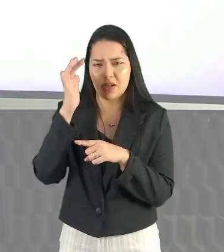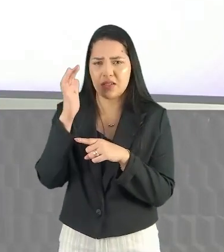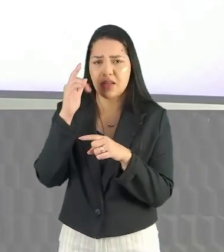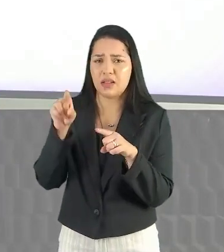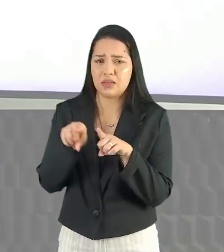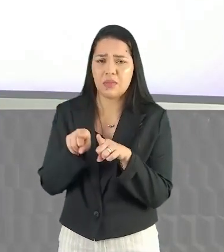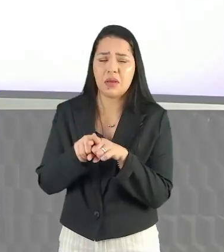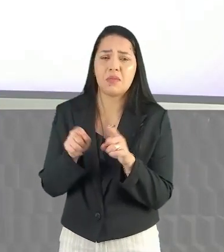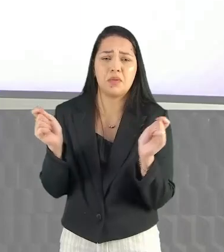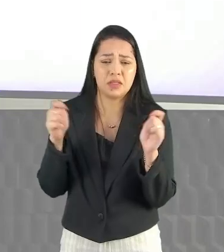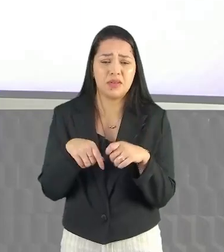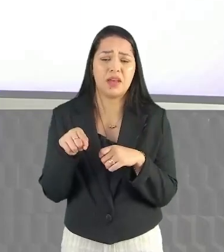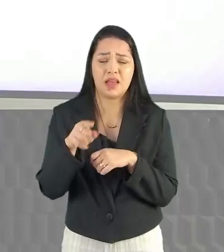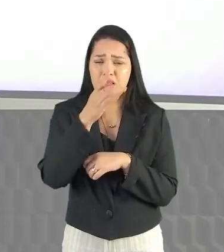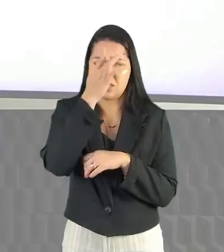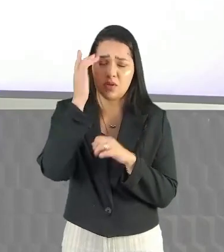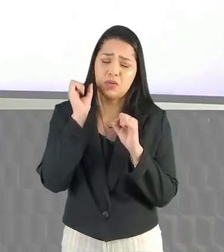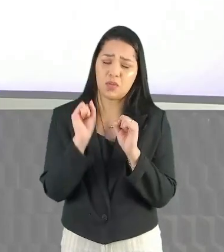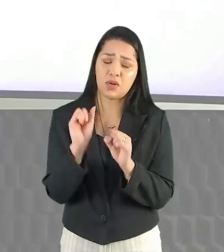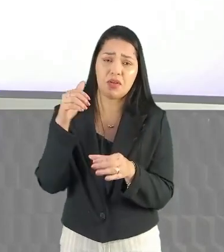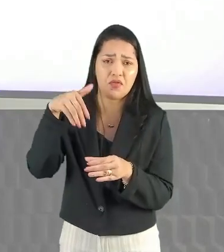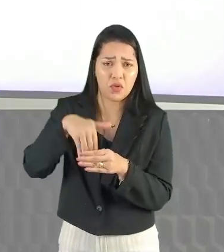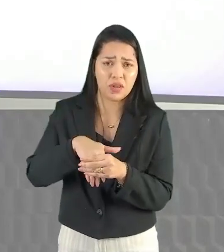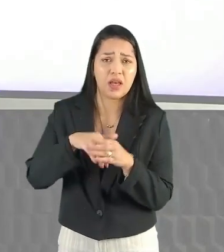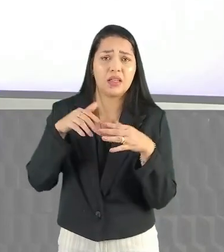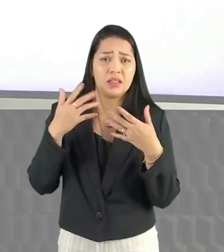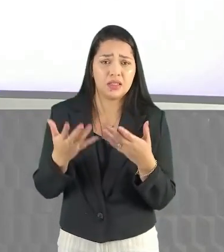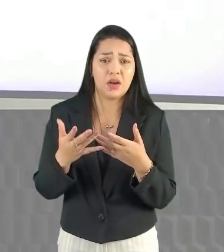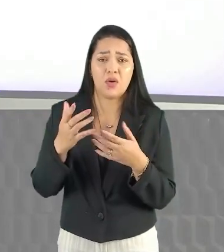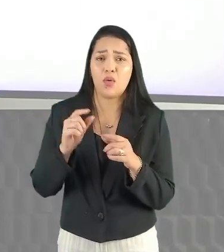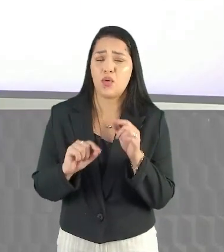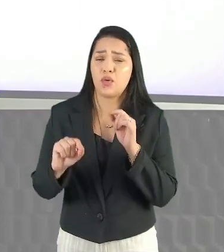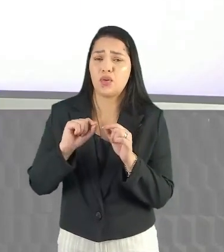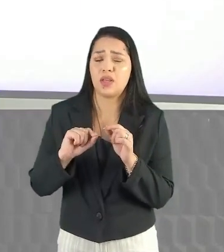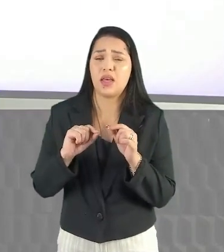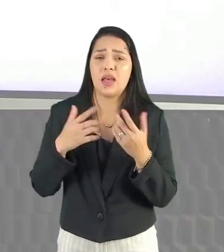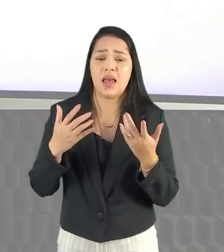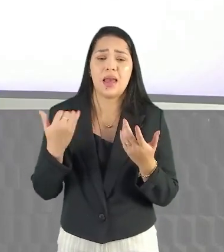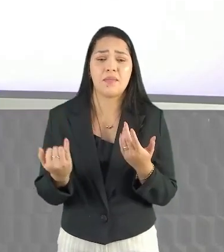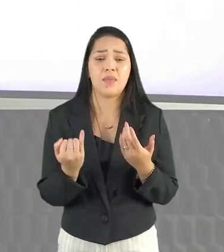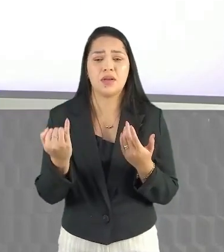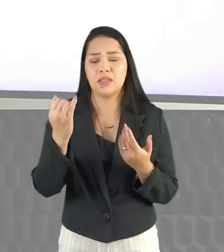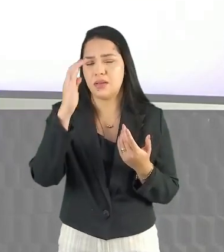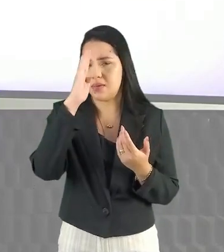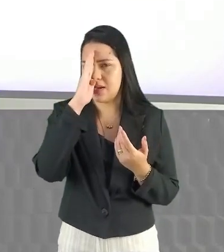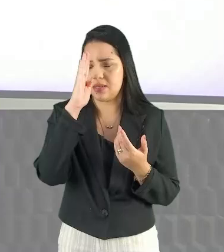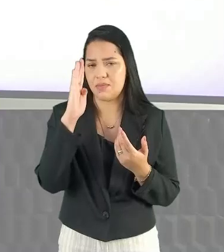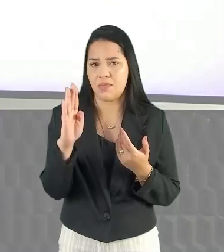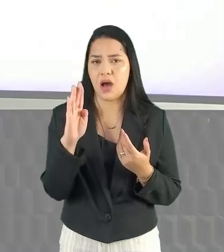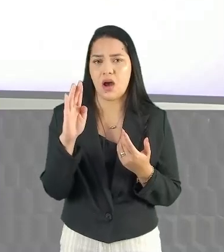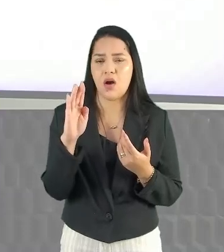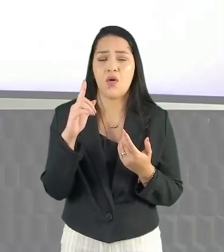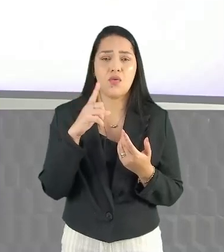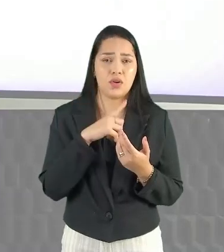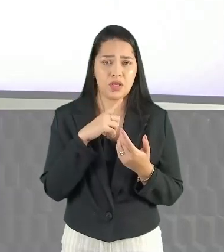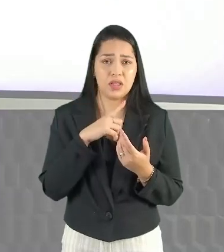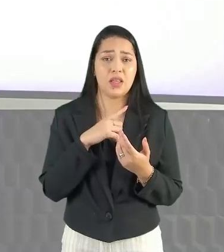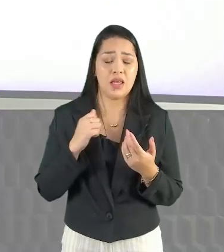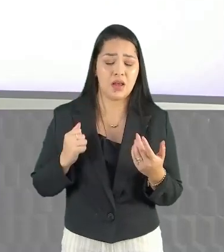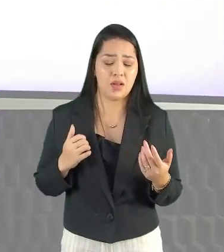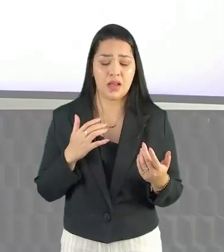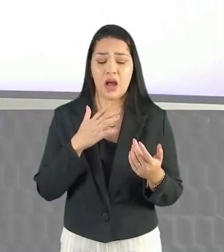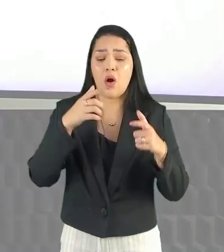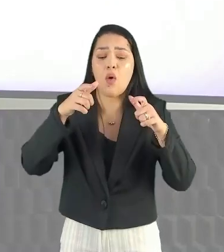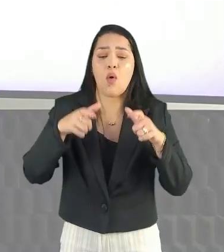formas possíveis para que essas pessoas pudessem votar. Então, o coronel era a chave principal dessa república oligárquica,